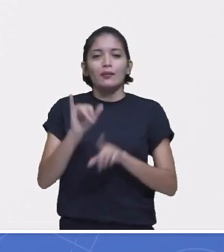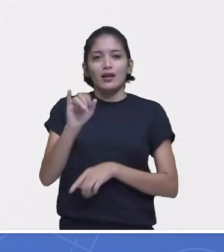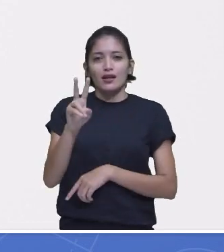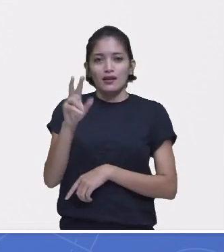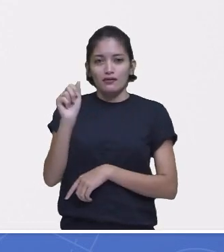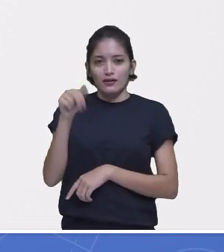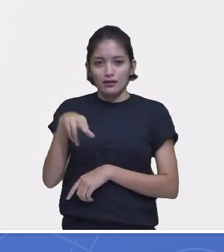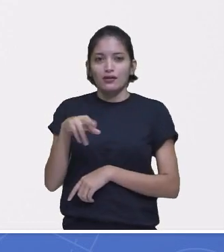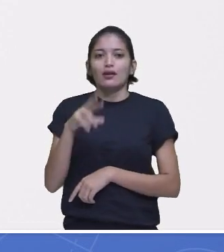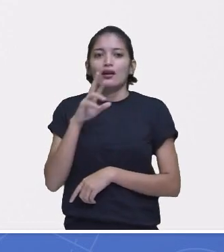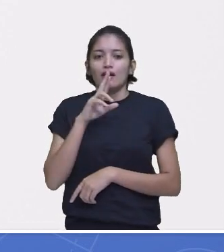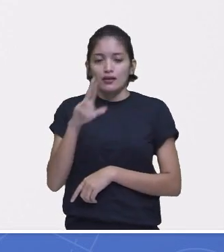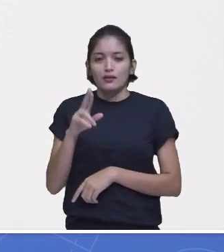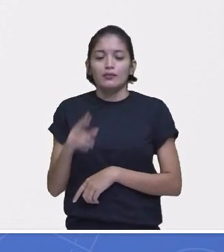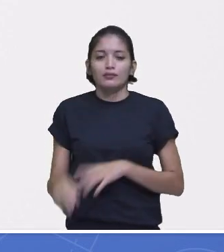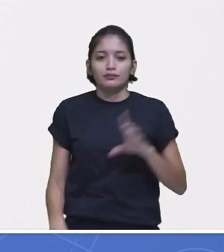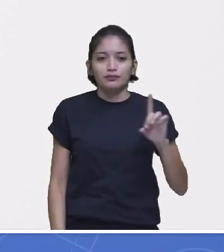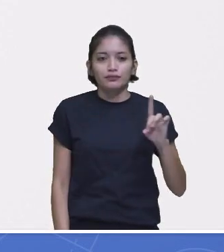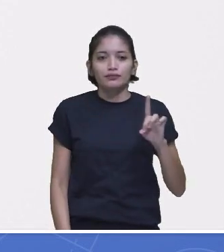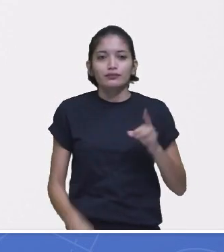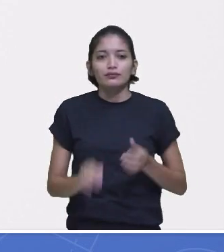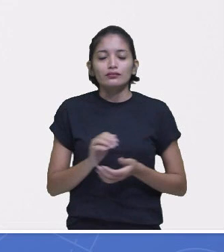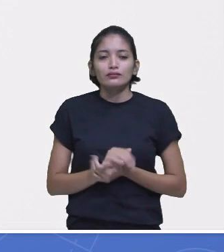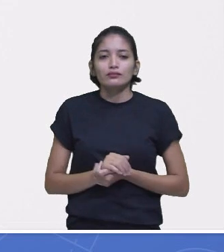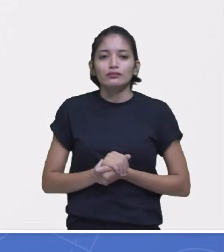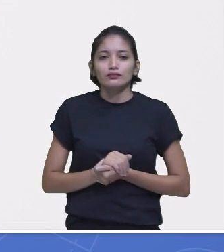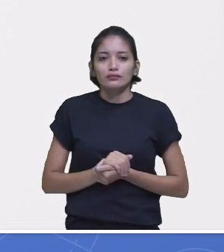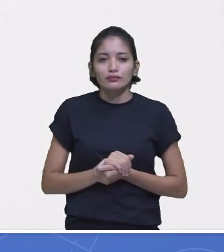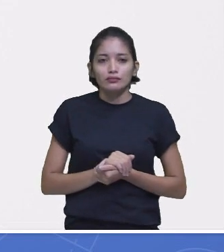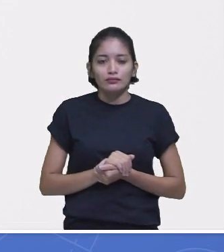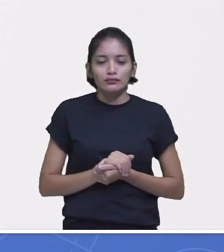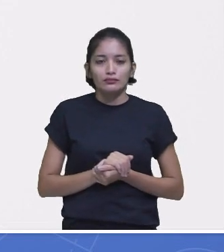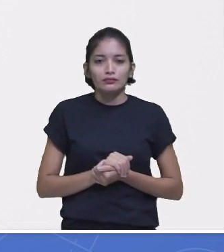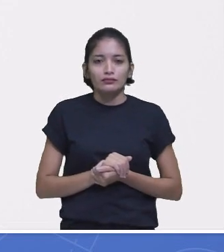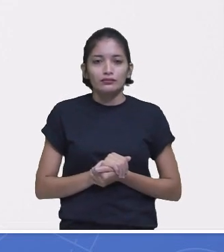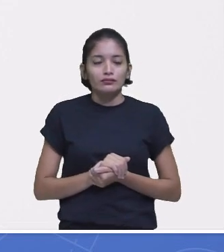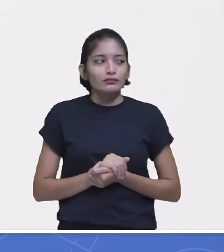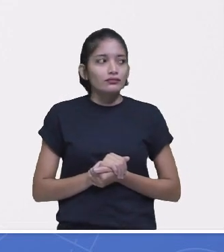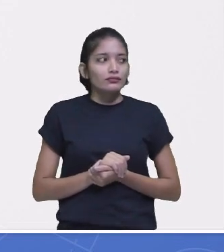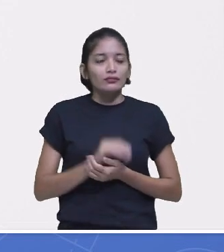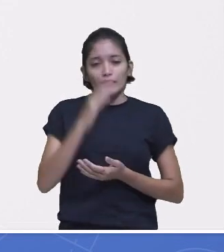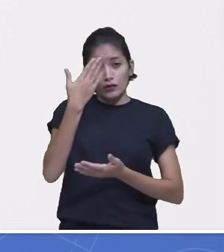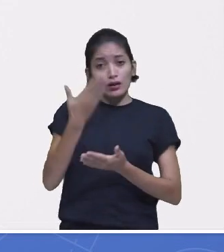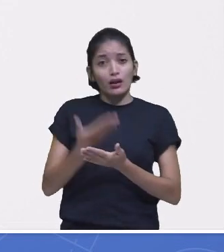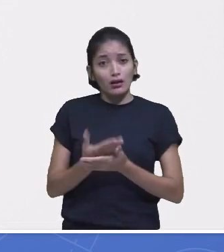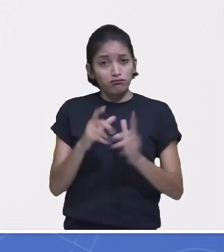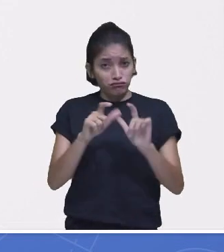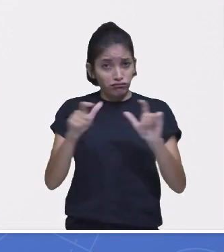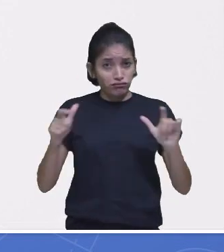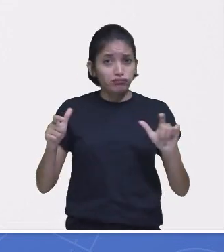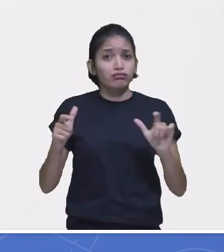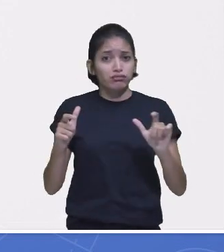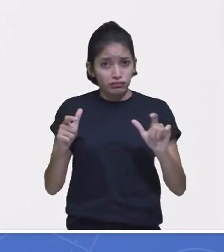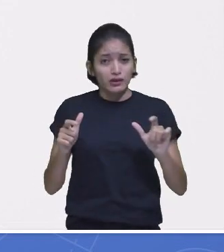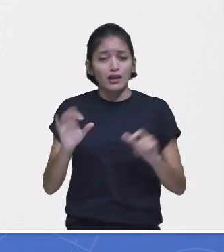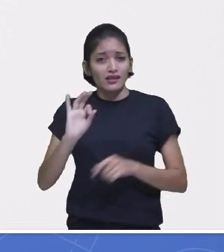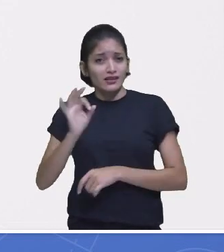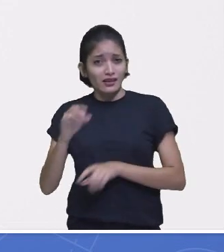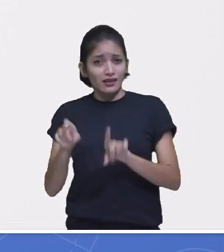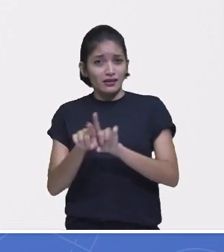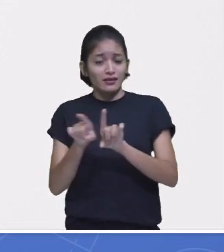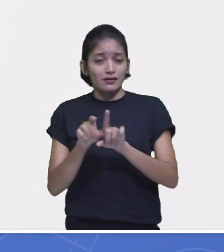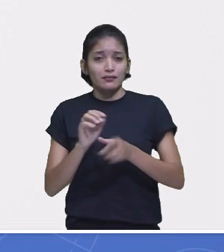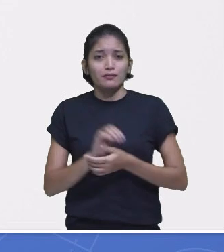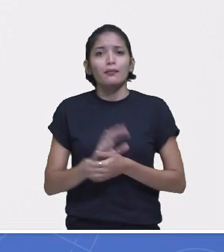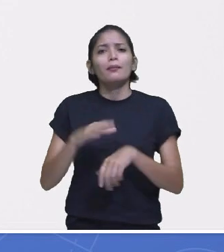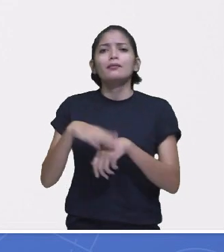alternativa D. Está em peso aqui a alternativa D, né? E eu acredito que todos fizeram conscientemente. Muito bem, vamos lá,